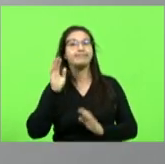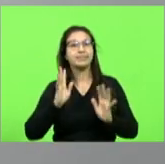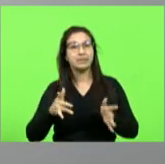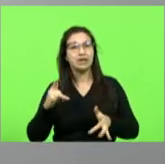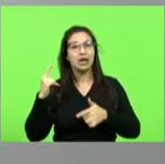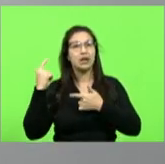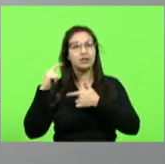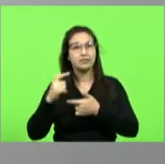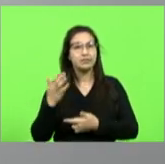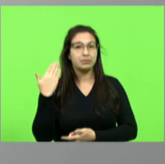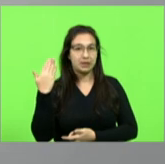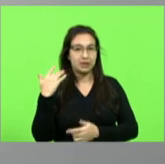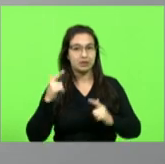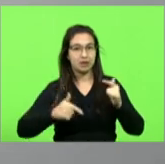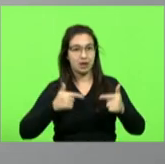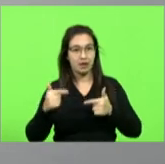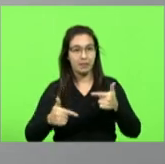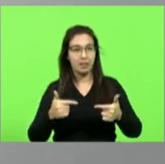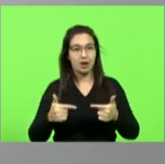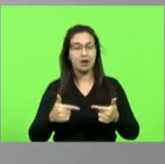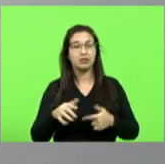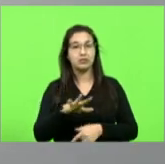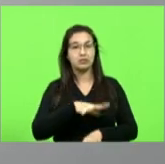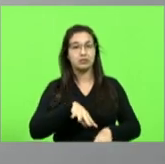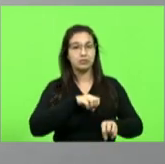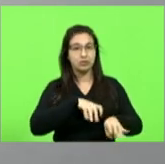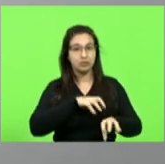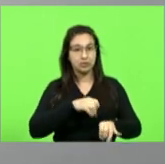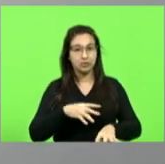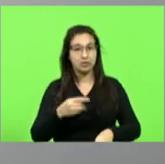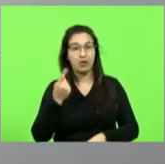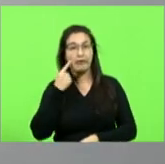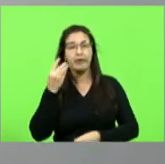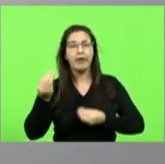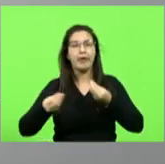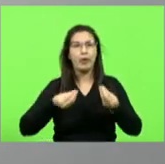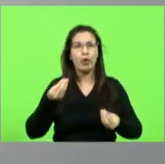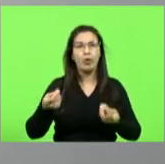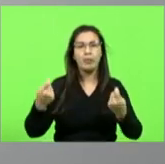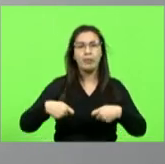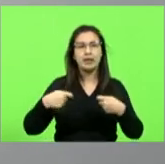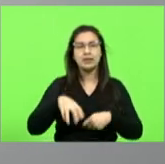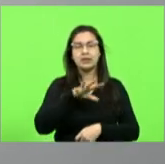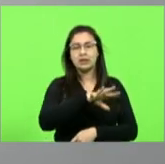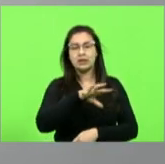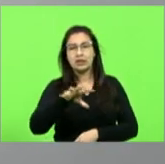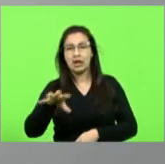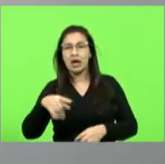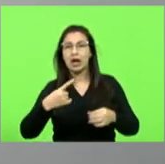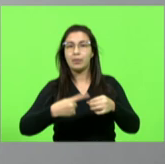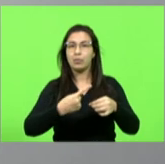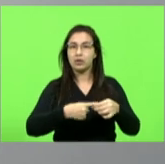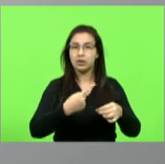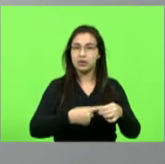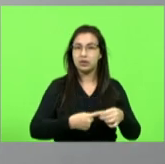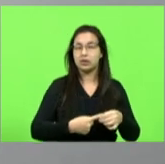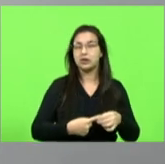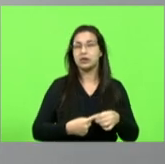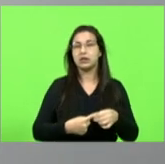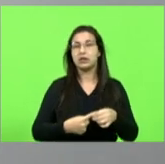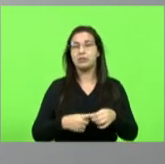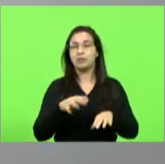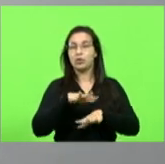as contratações elas devem considerar as demandas de cada município, os portes das respectivas redes de